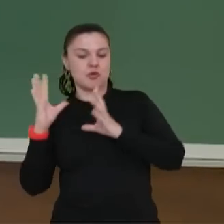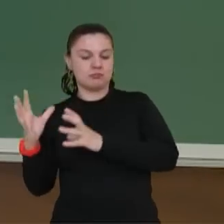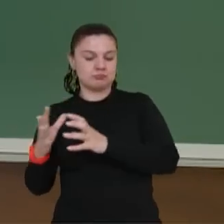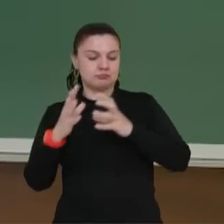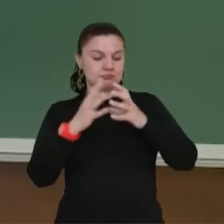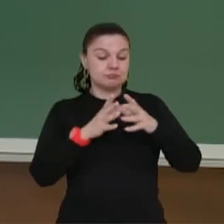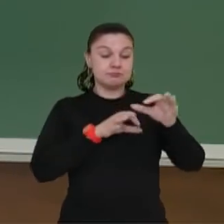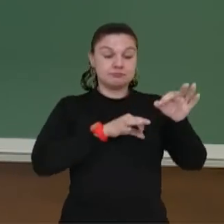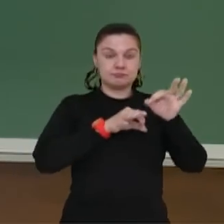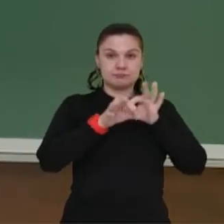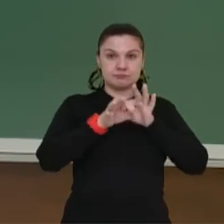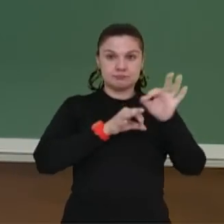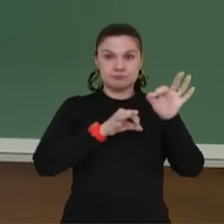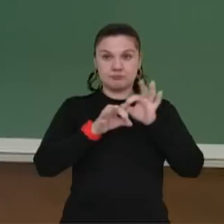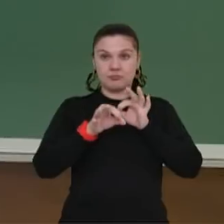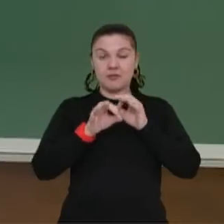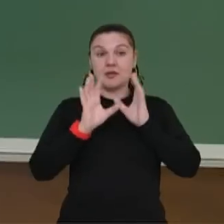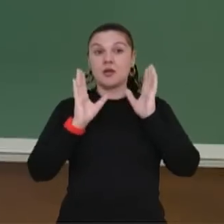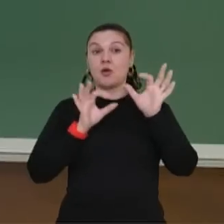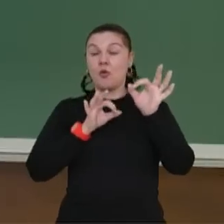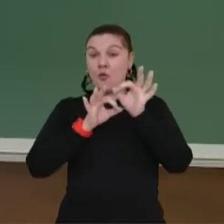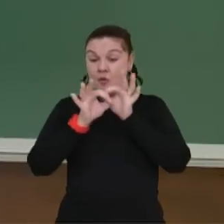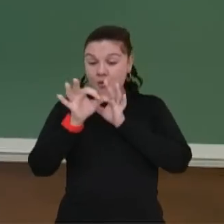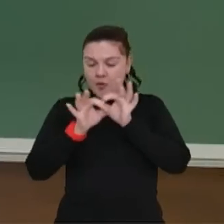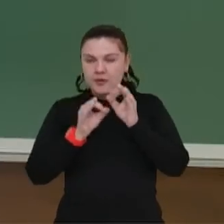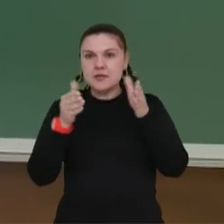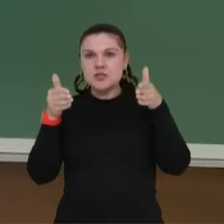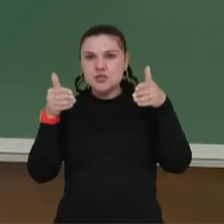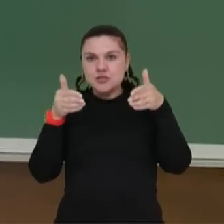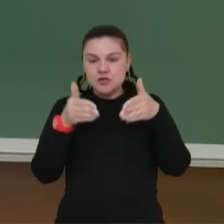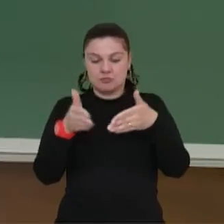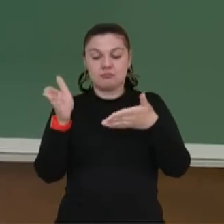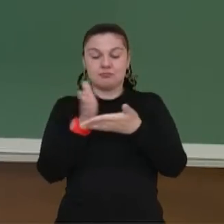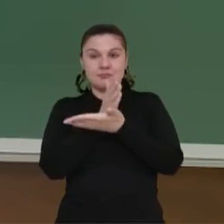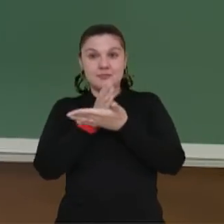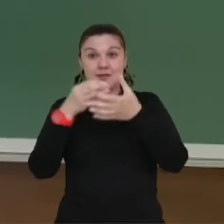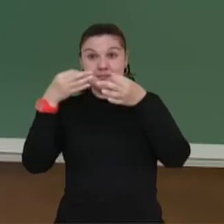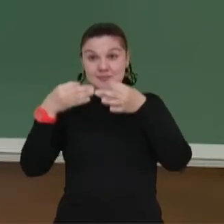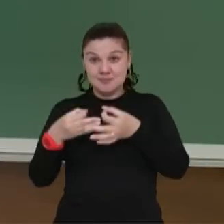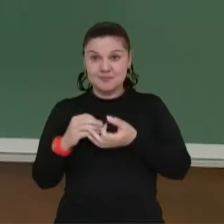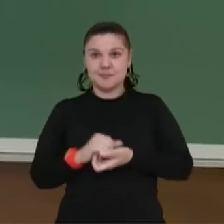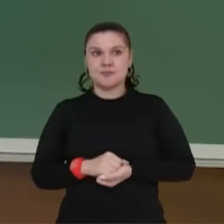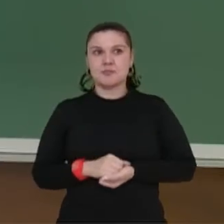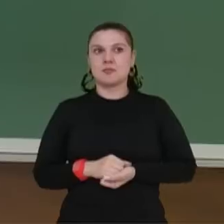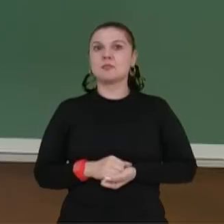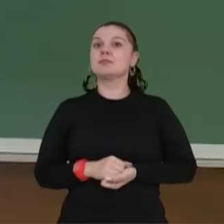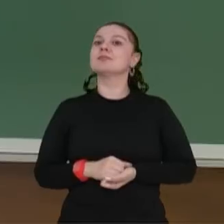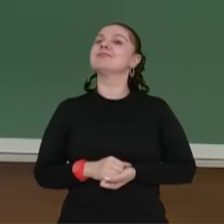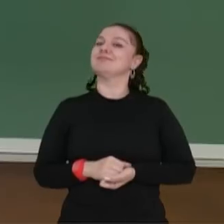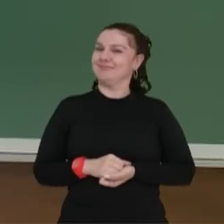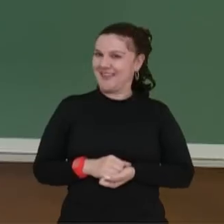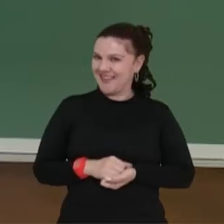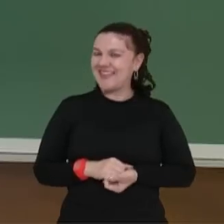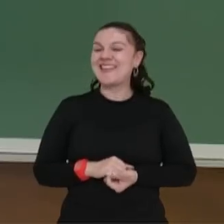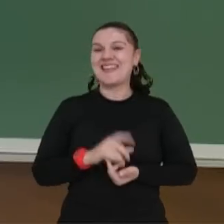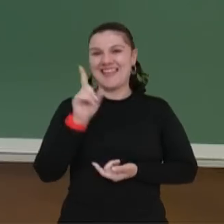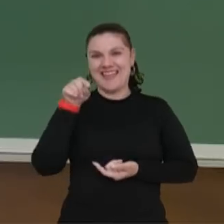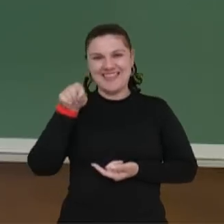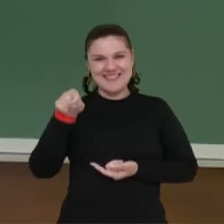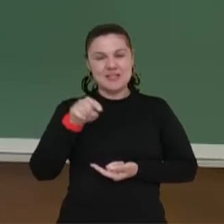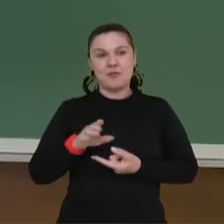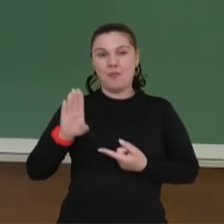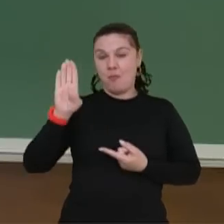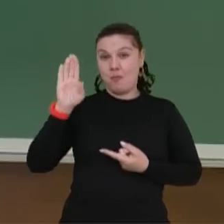forma sistemática, de forma organizada, de forma criteriosa. Essa, né?